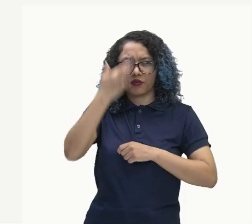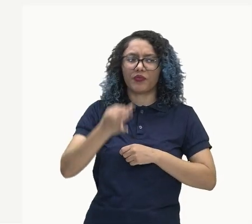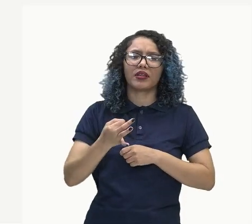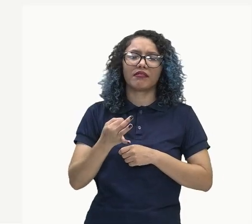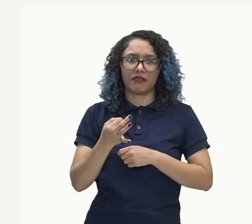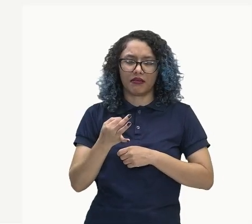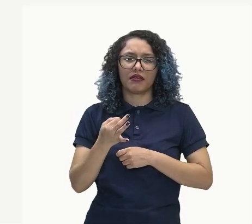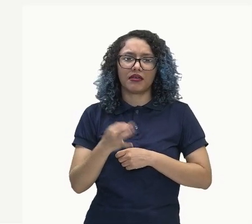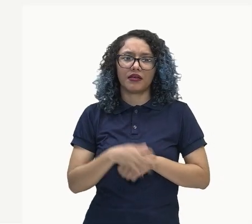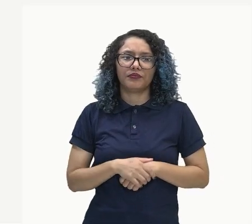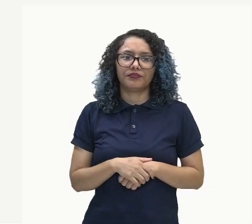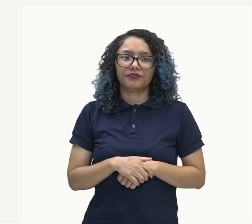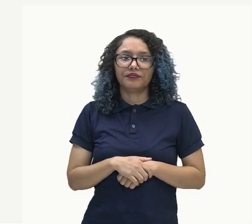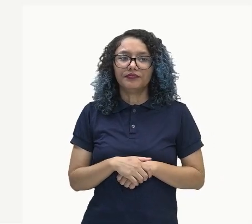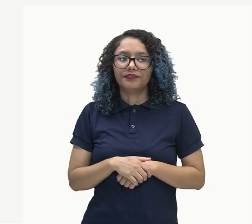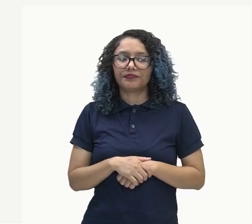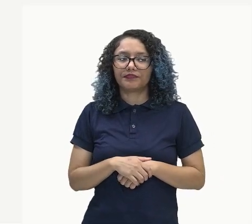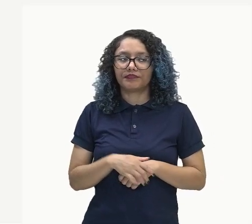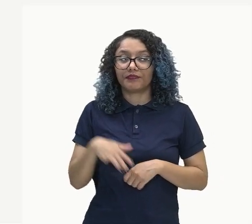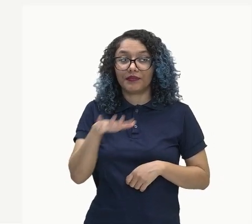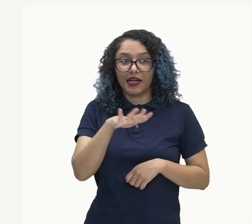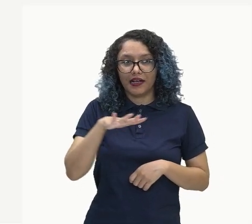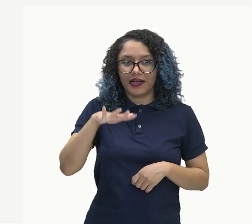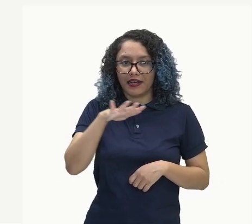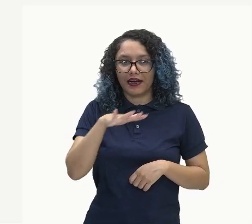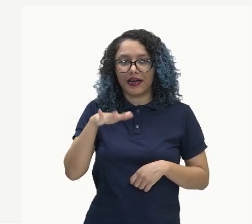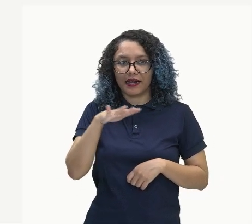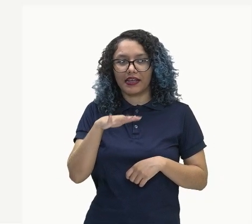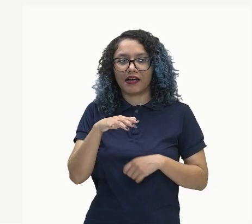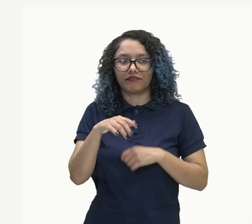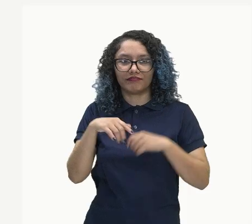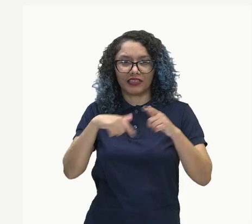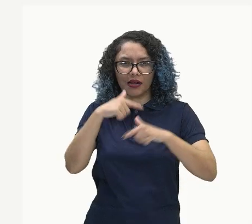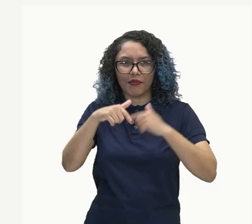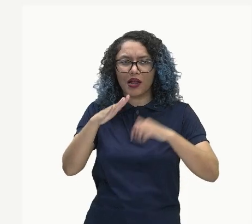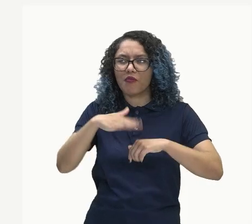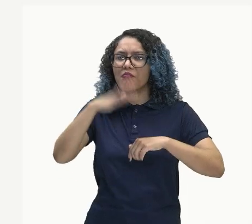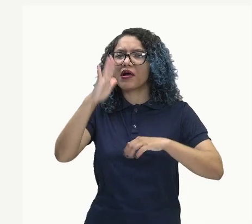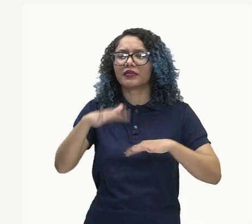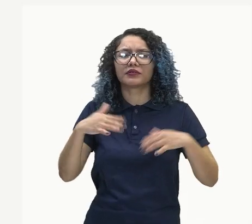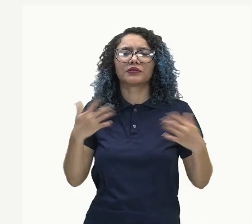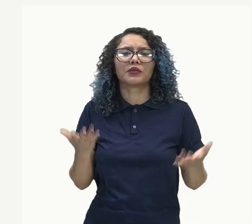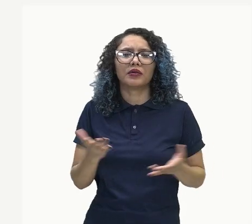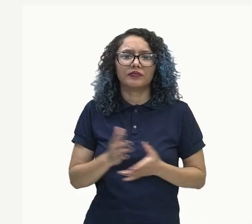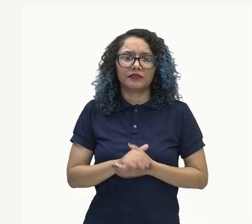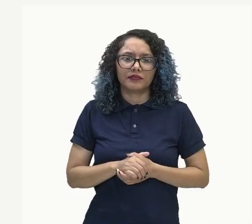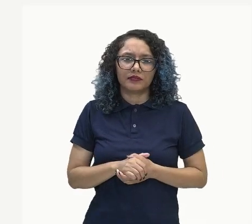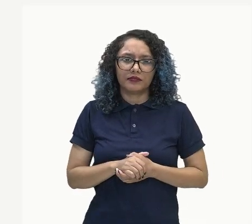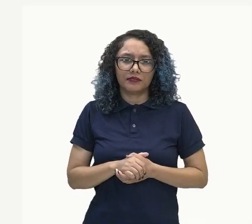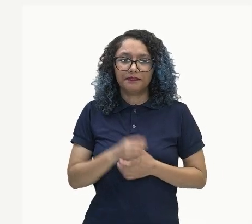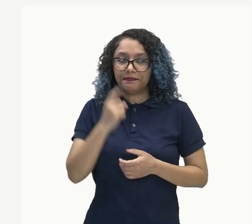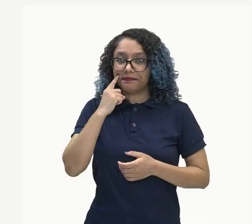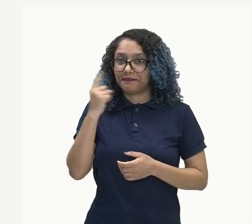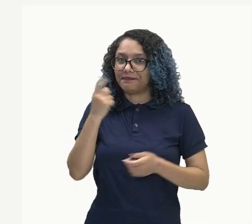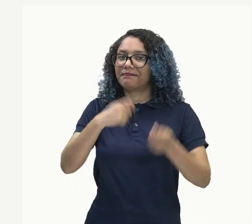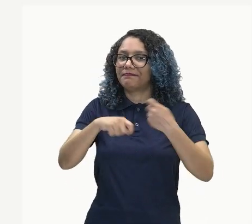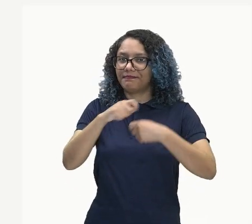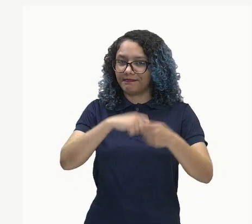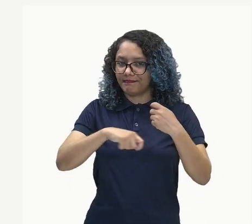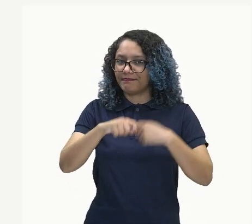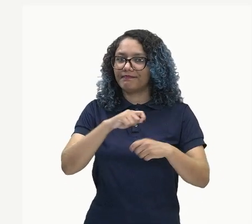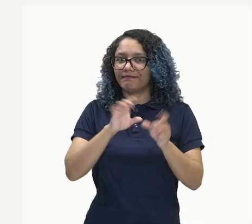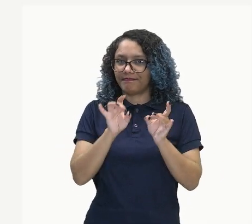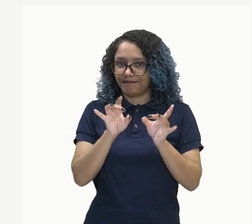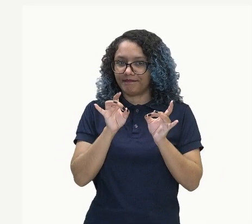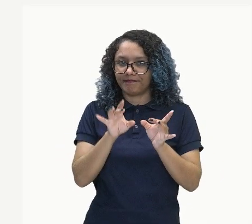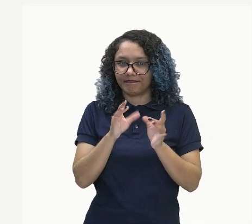é o setor que tem a maior força de trabalho. Qual é? No caso aqui, é o comércio, ó, que